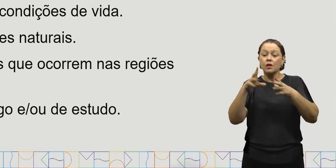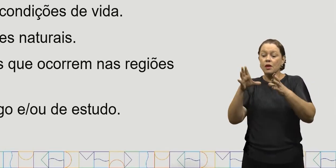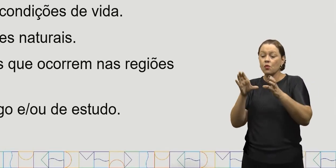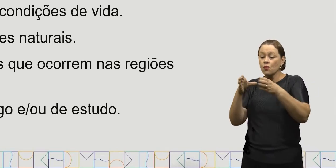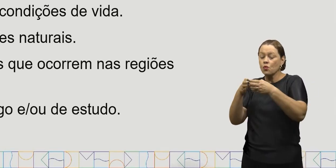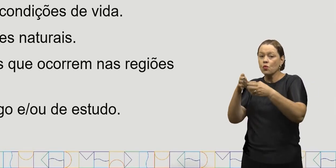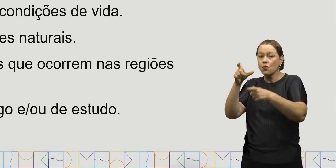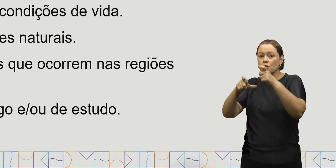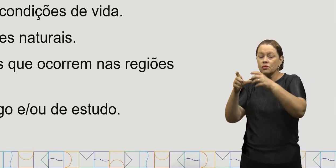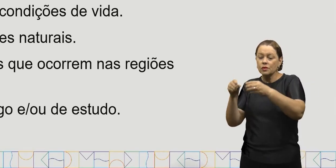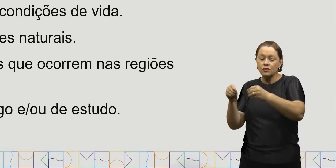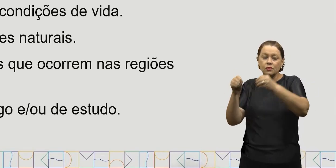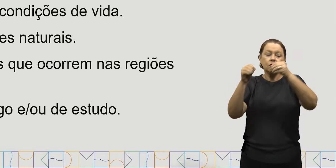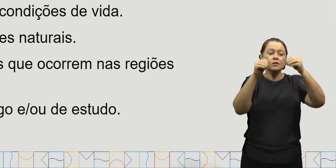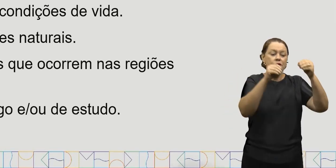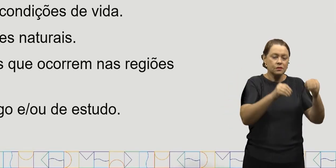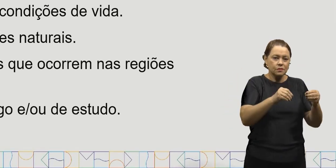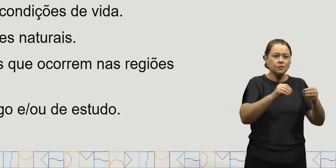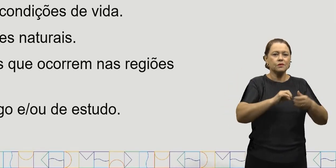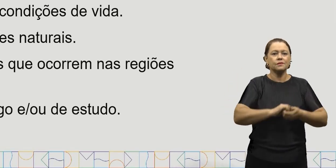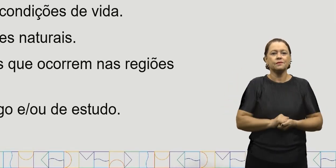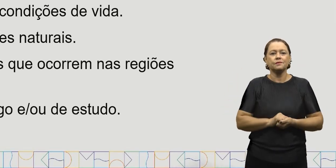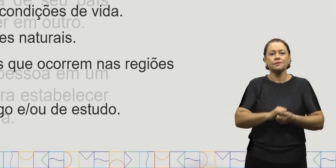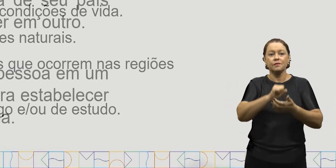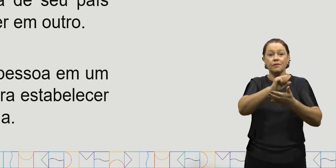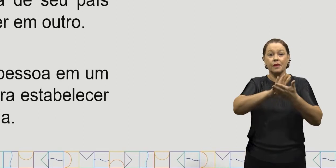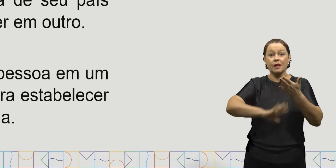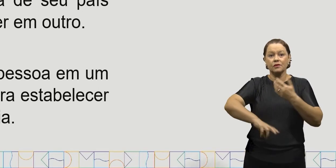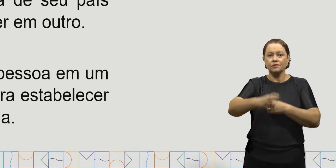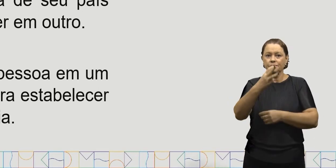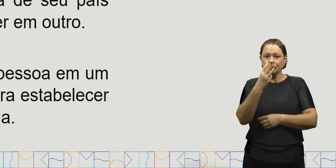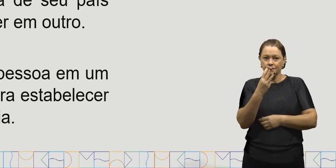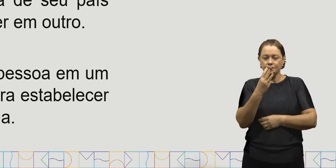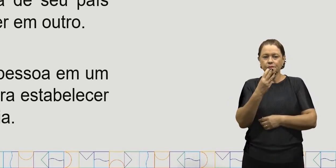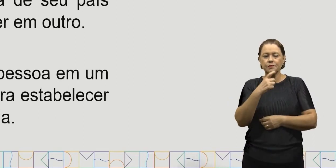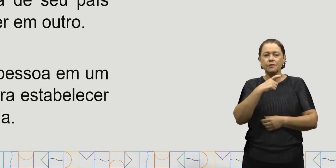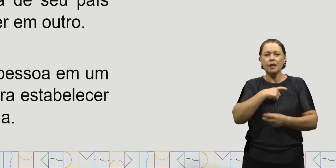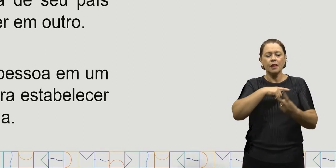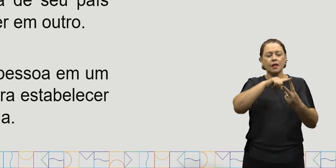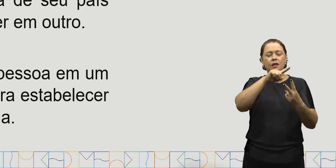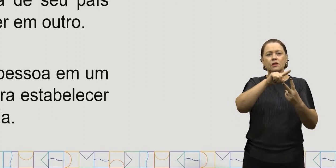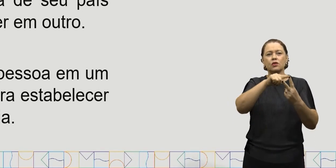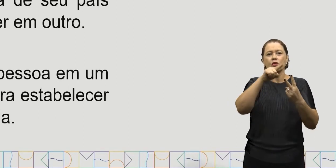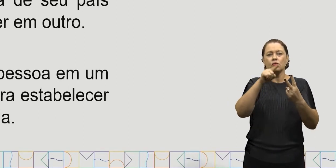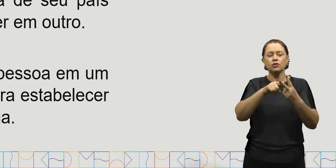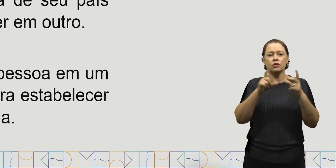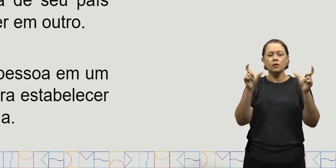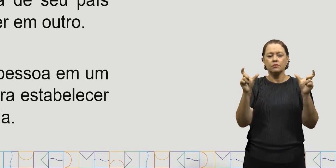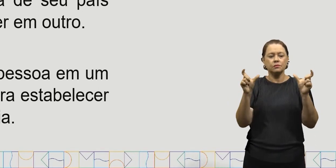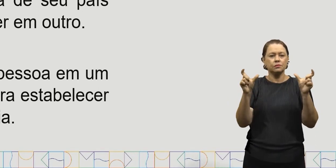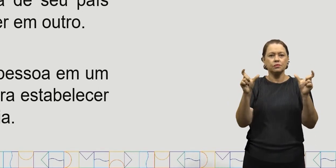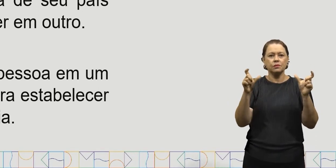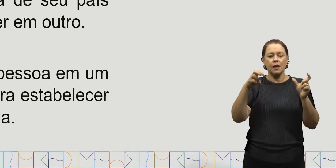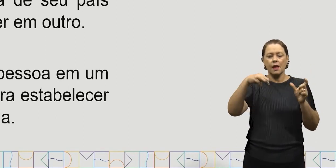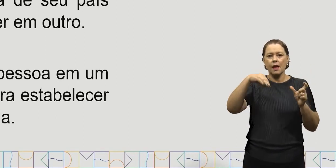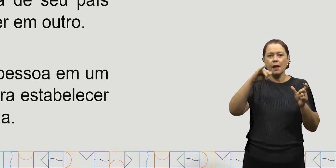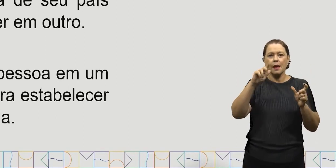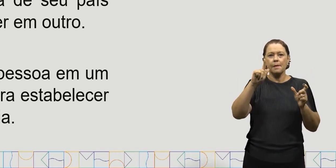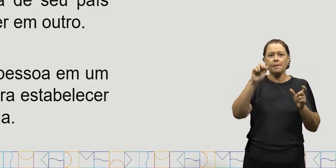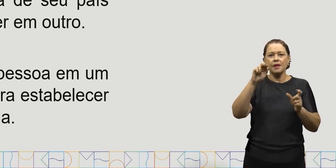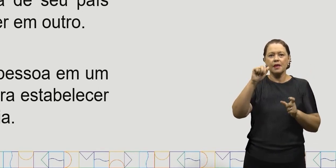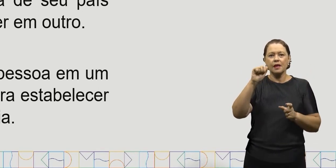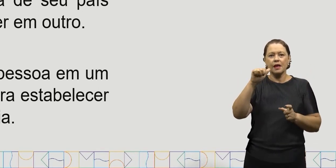migrações aconteçam. Vamos à atividade 3. Existem dois termos relacionados à migração: